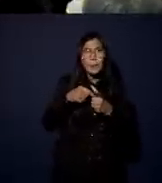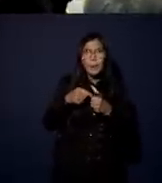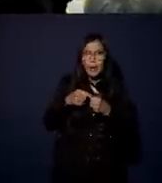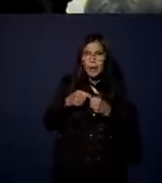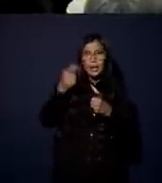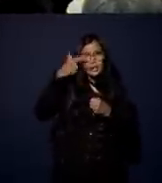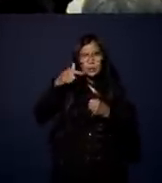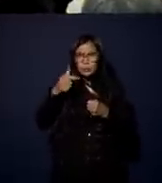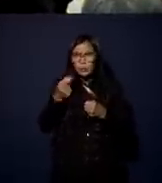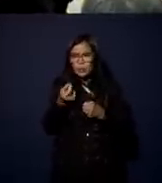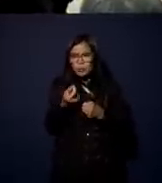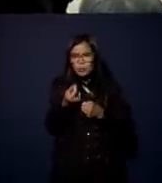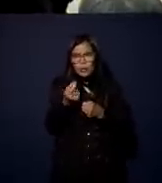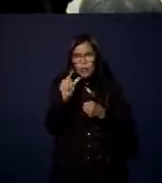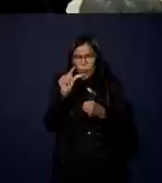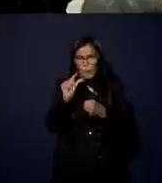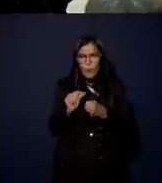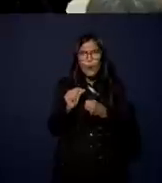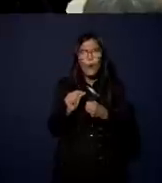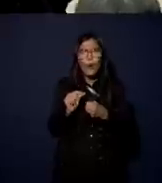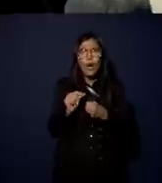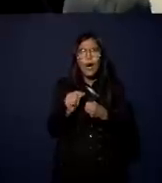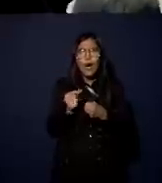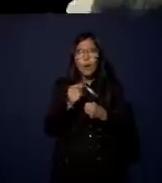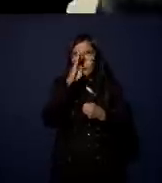em que o dinheiro era de graça e